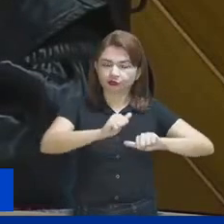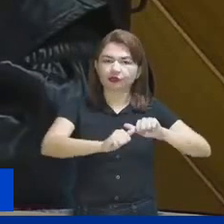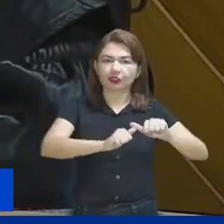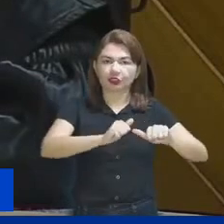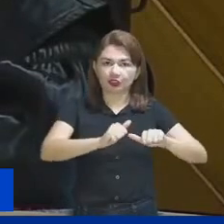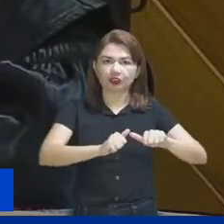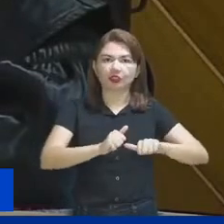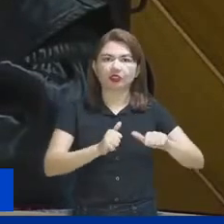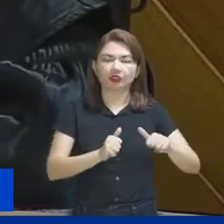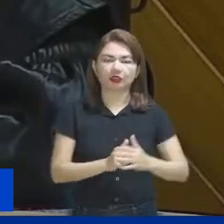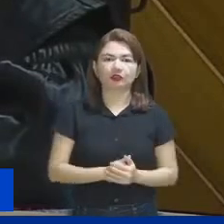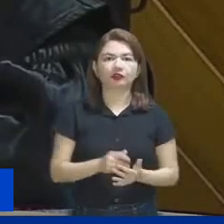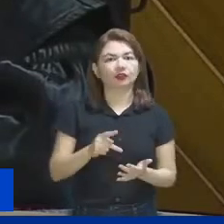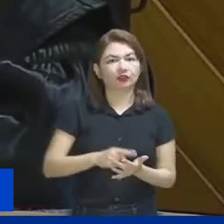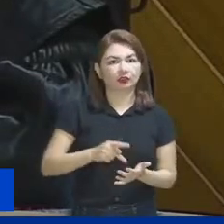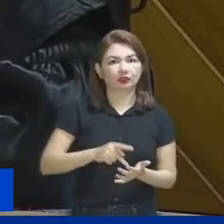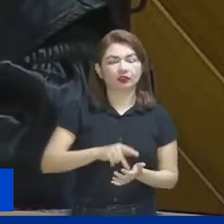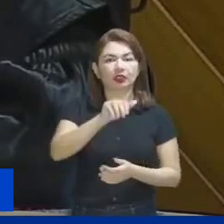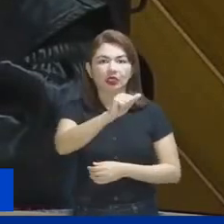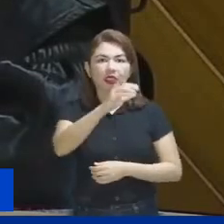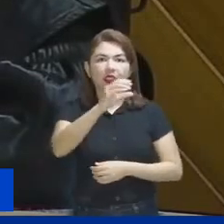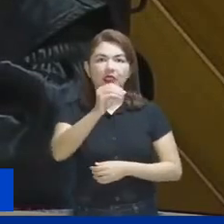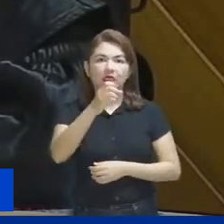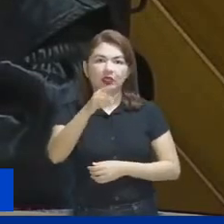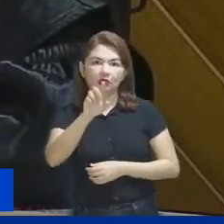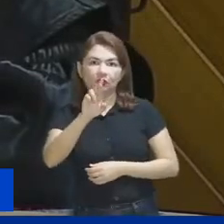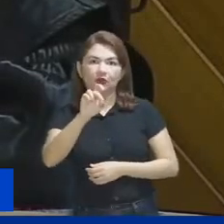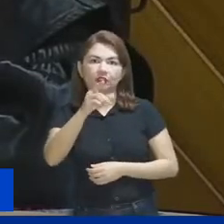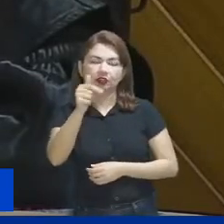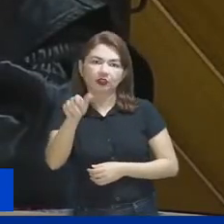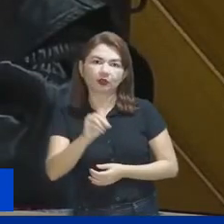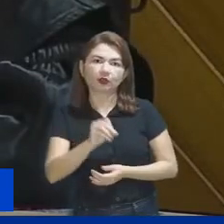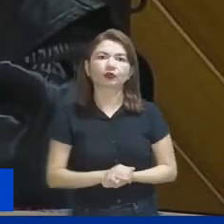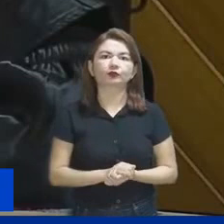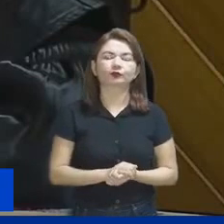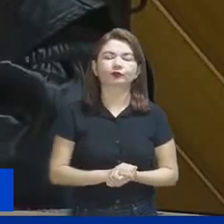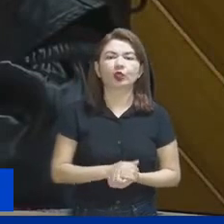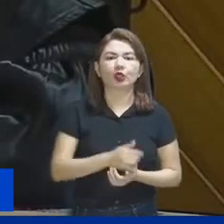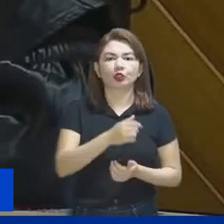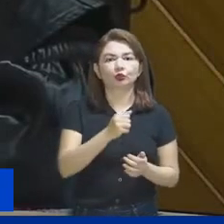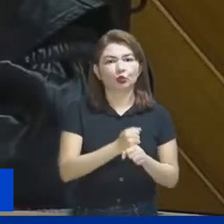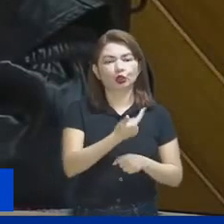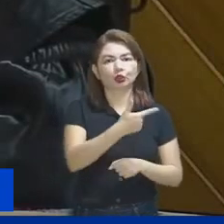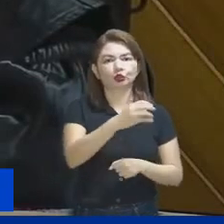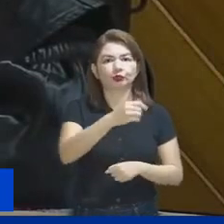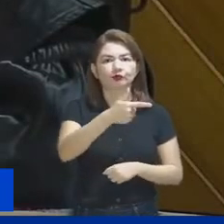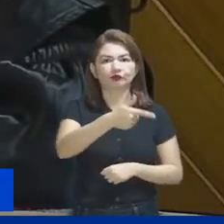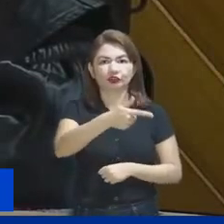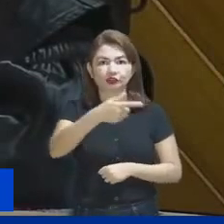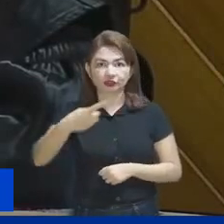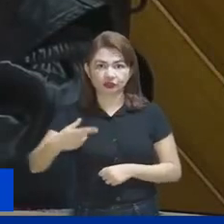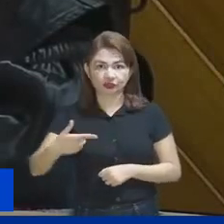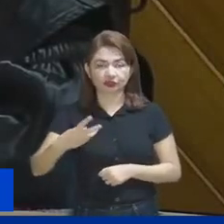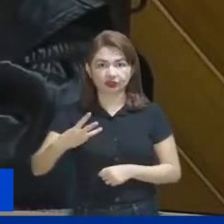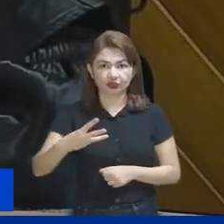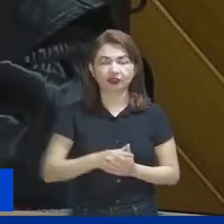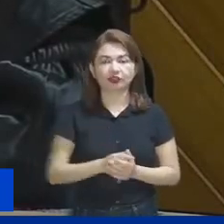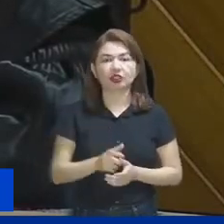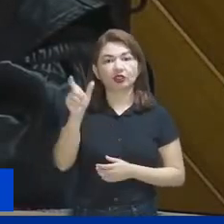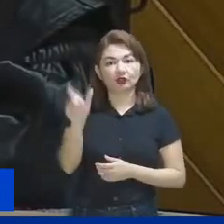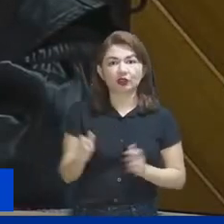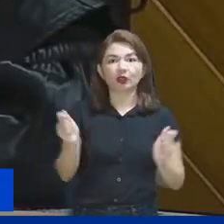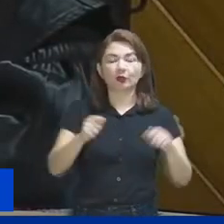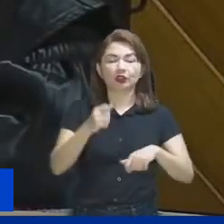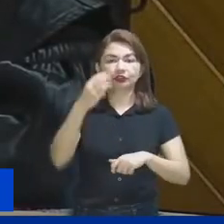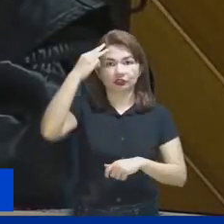de invalidar o acórdão 8115/2023, para que seja oportunizado ao embargante, no prazo de 3